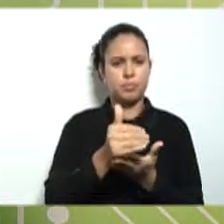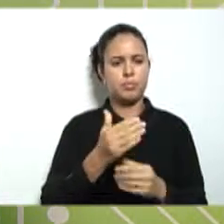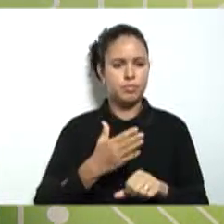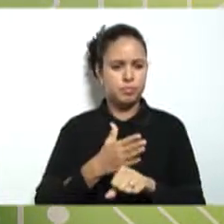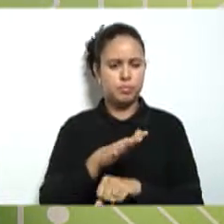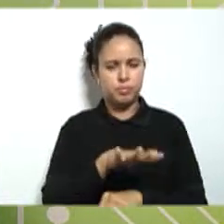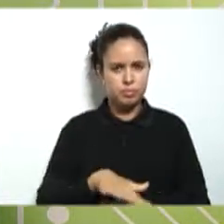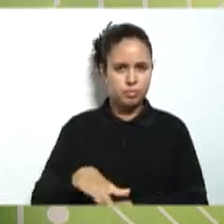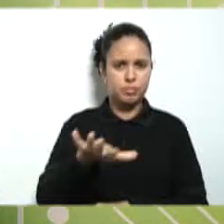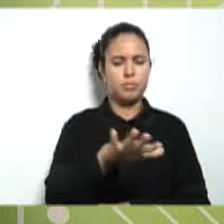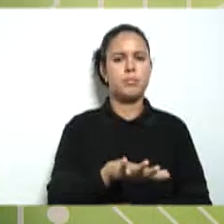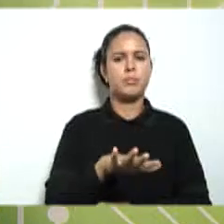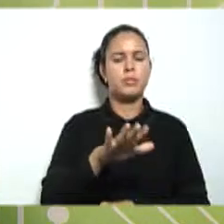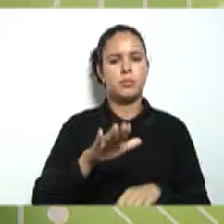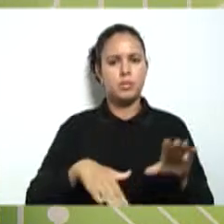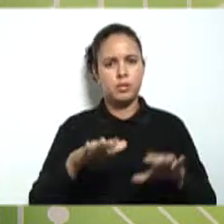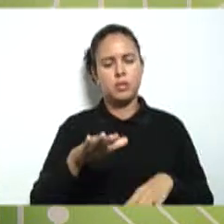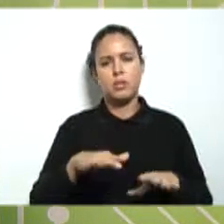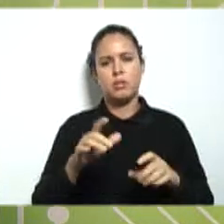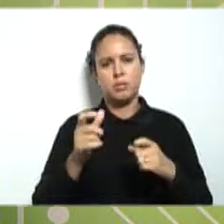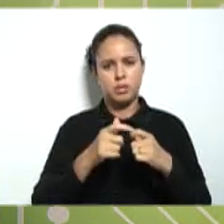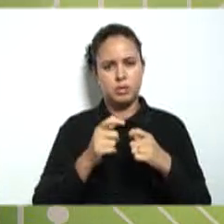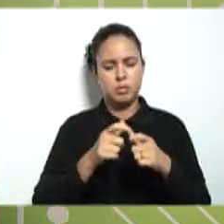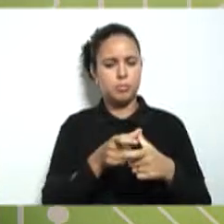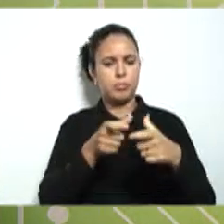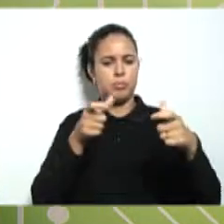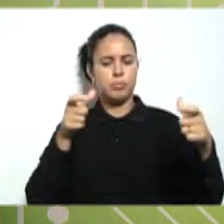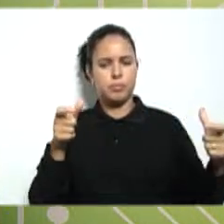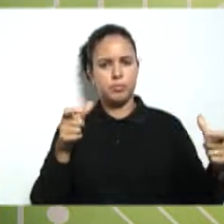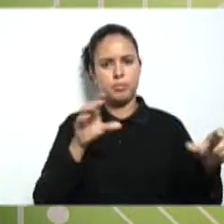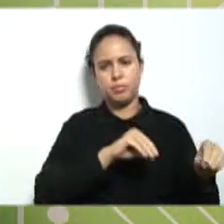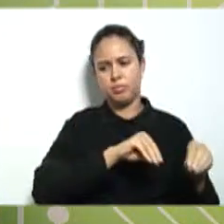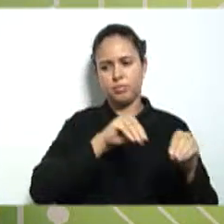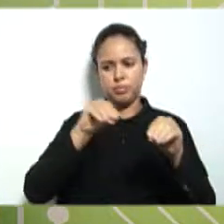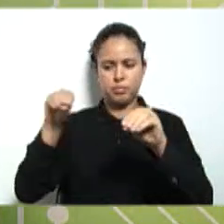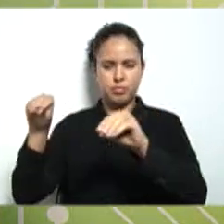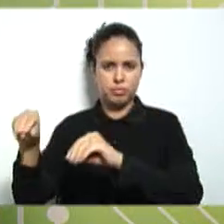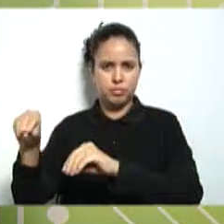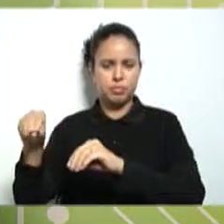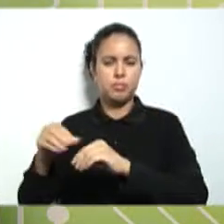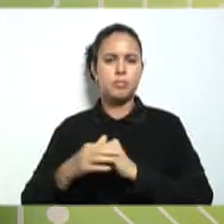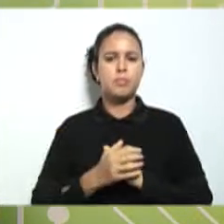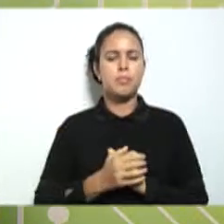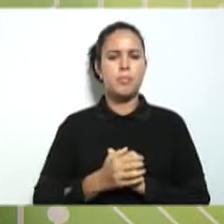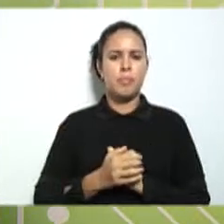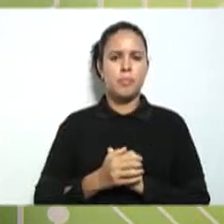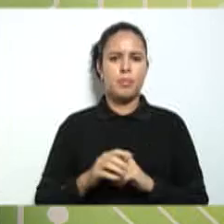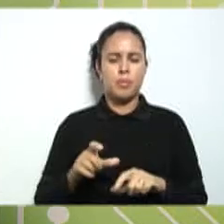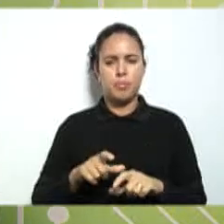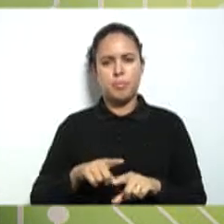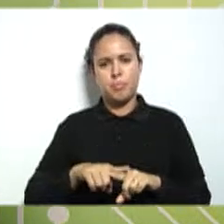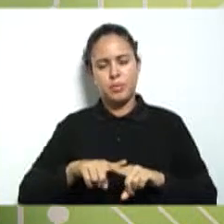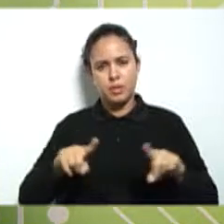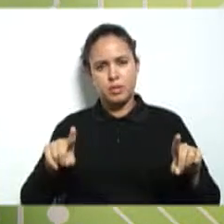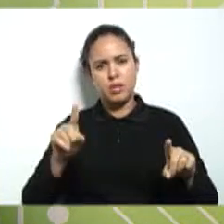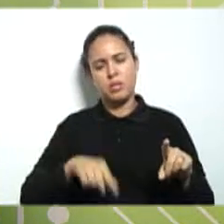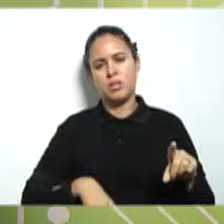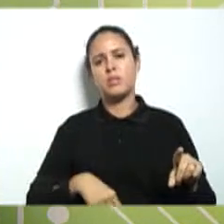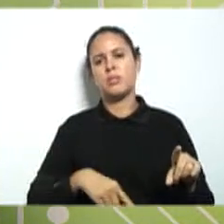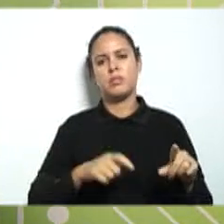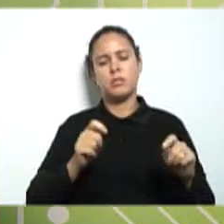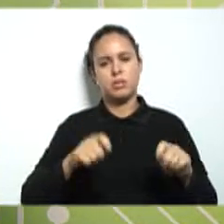mercado. Muitas vezes quando o médico cresce muito, ele fica muito famoso, ele acaba saindo da cooperativa, né? Mas aí é um bom momento para ele começar a se